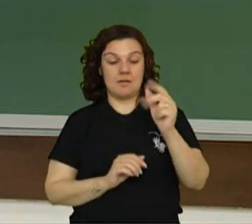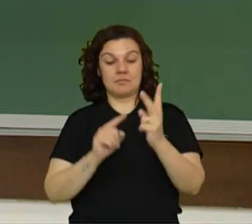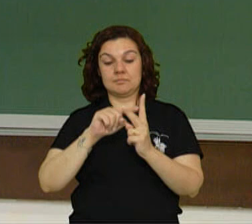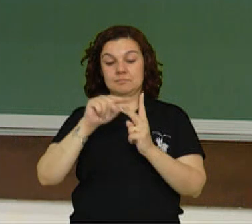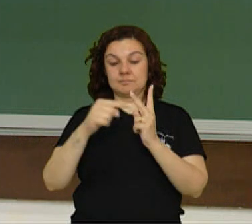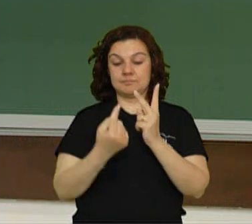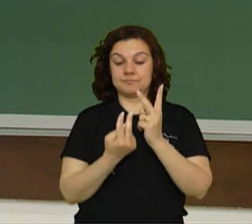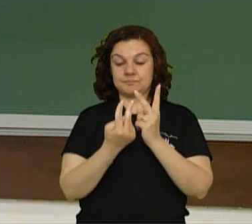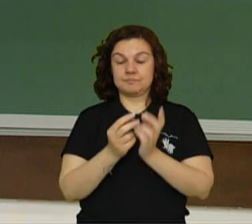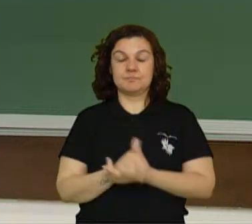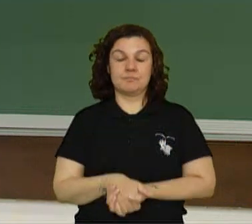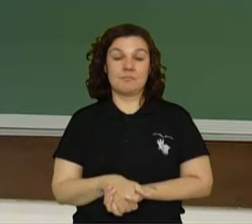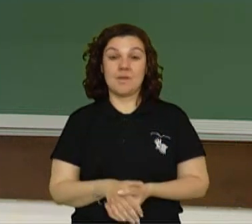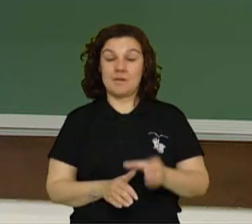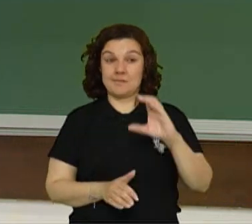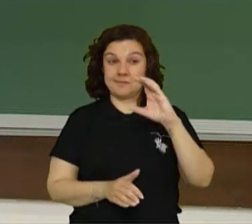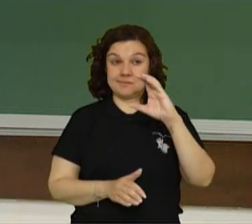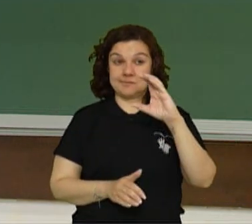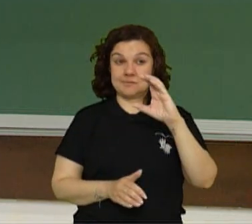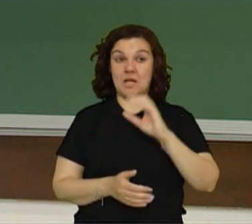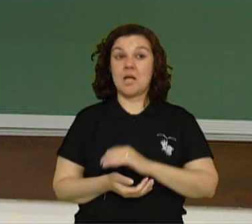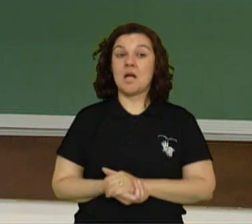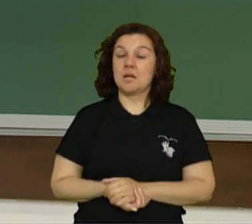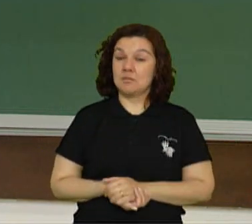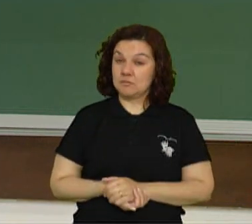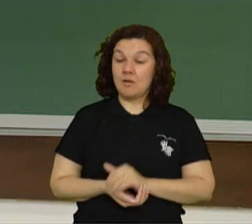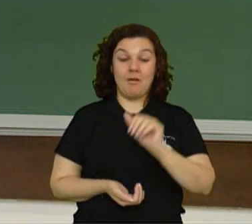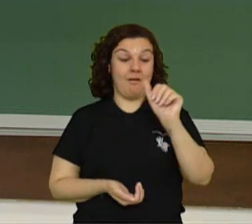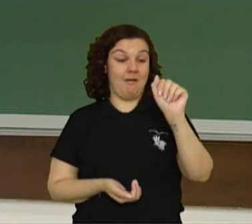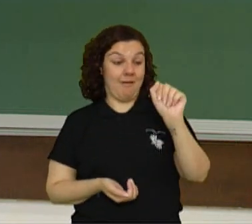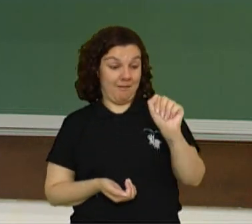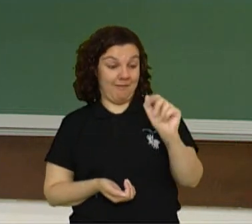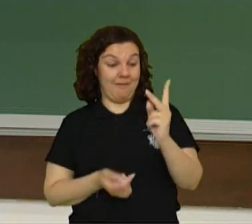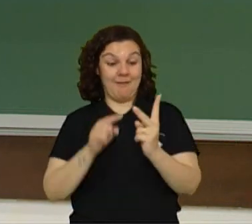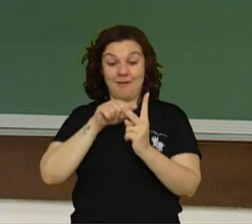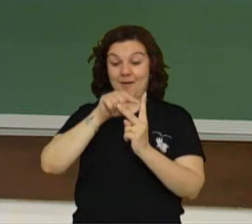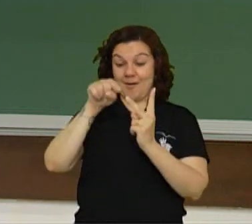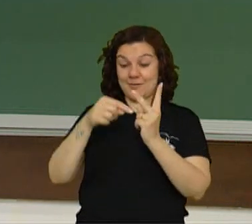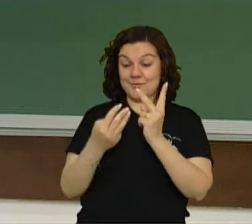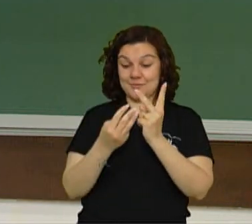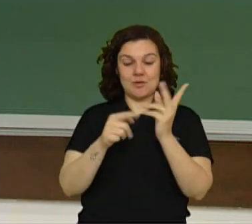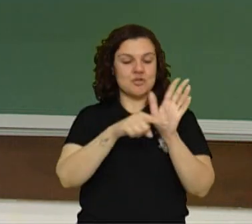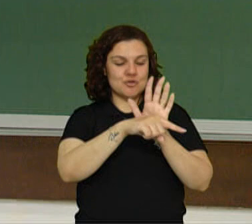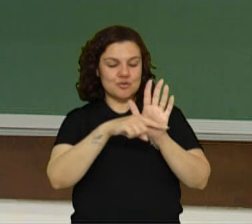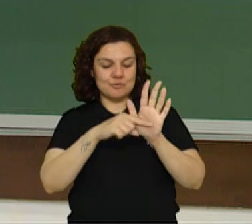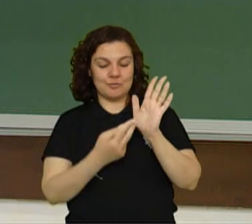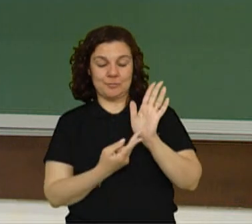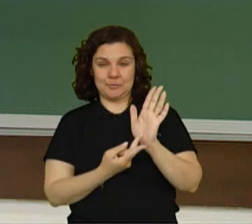2. Letra C, a raiz de 3 dividido por 2.